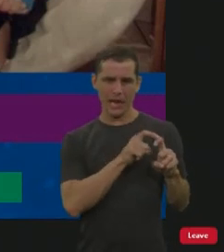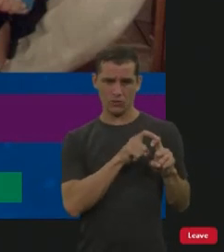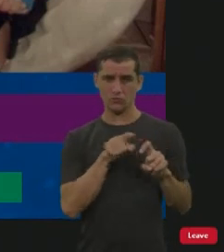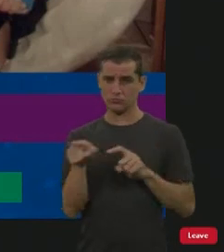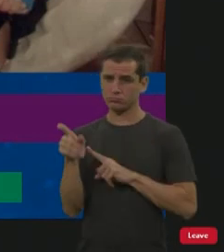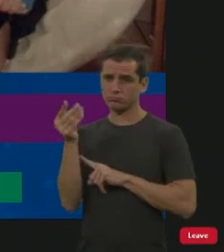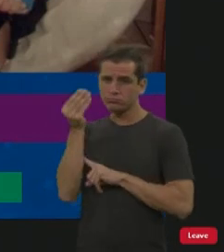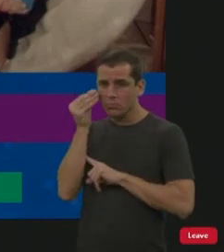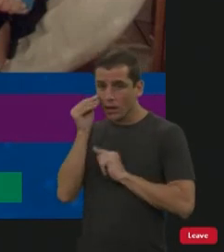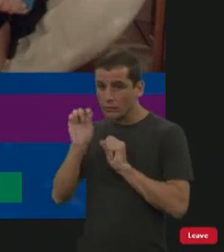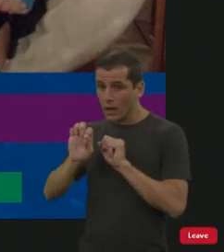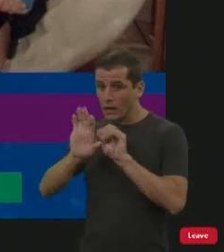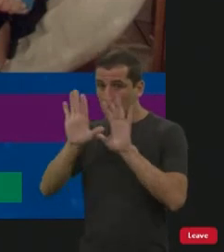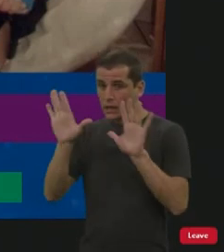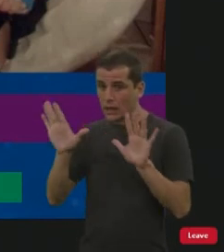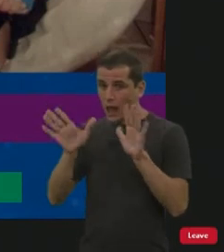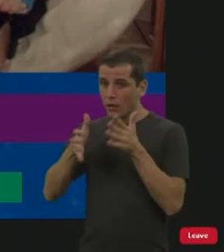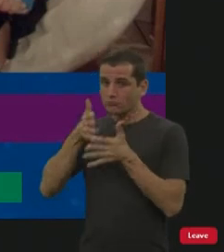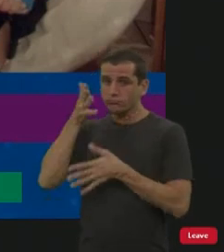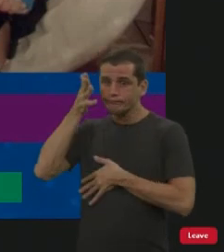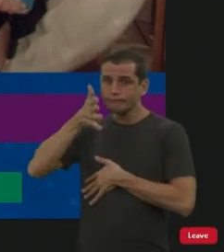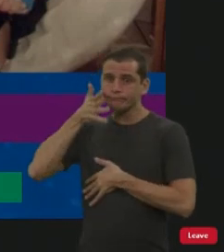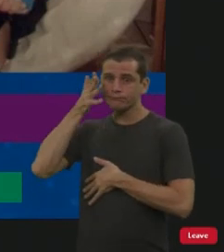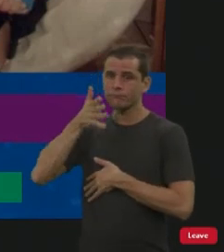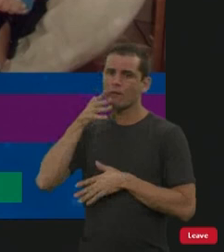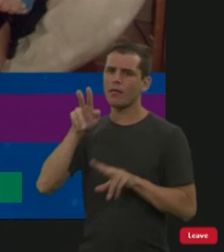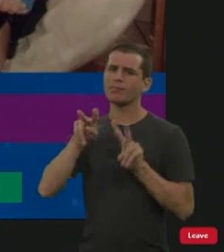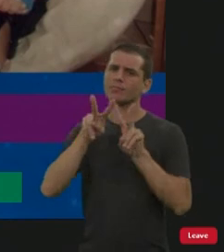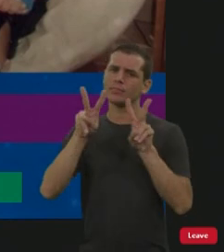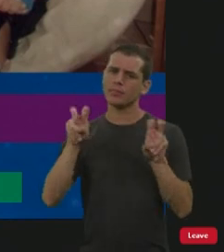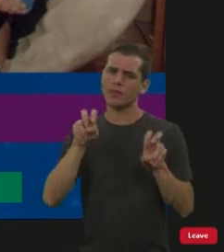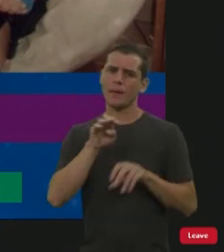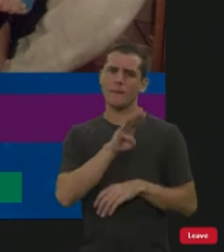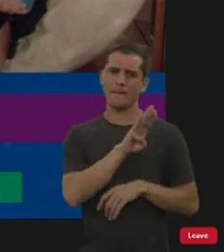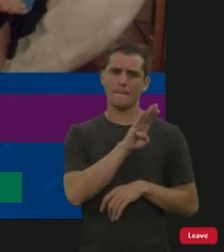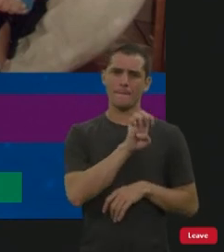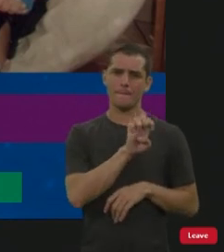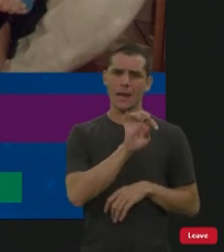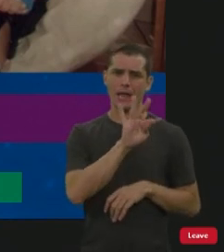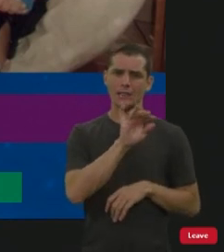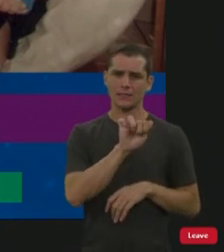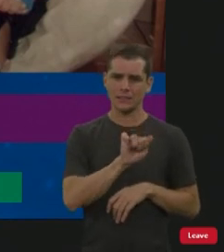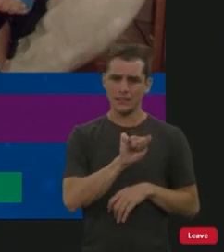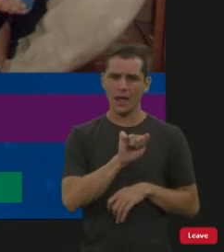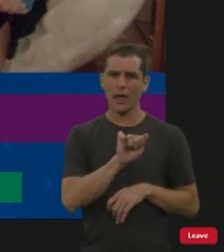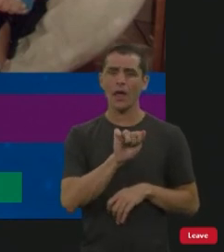Sobre os defeitos de beta-oxidação de cadeia longa, tá?